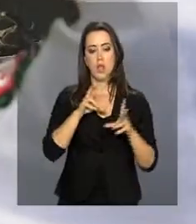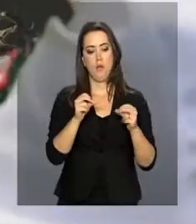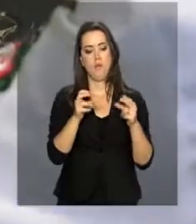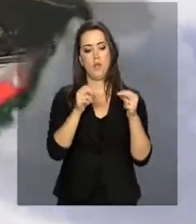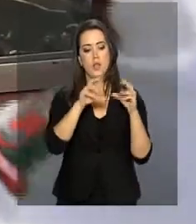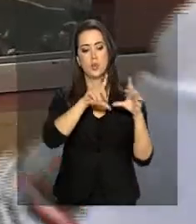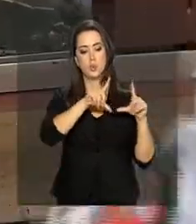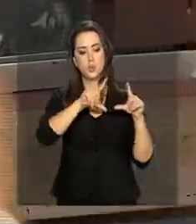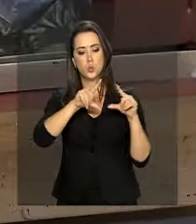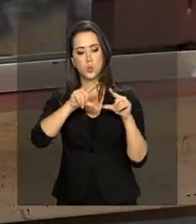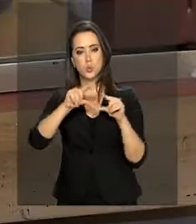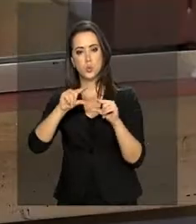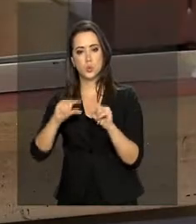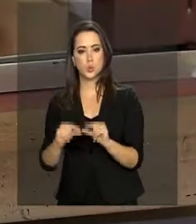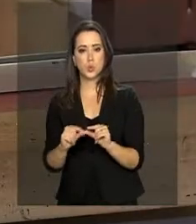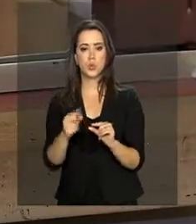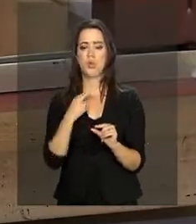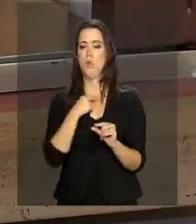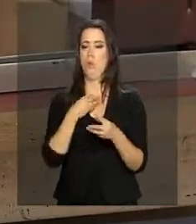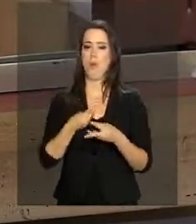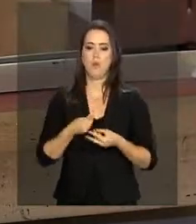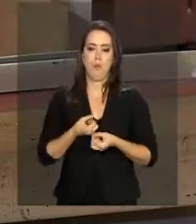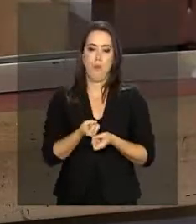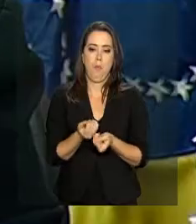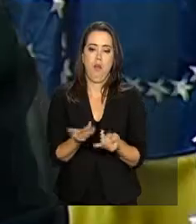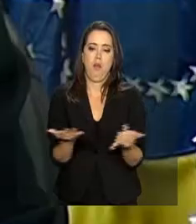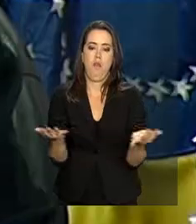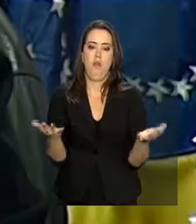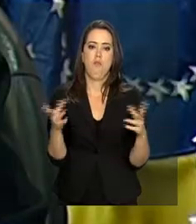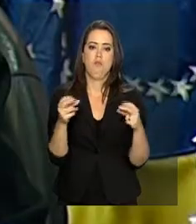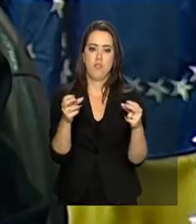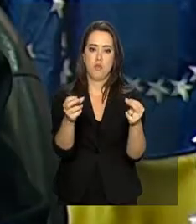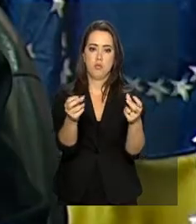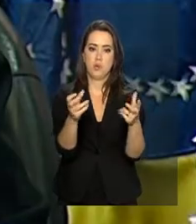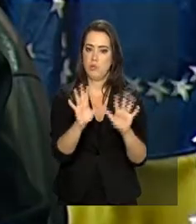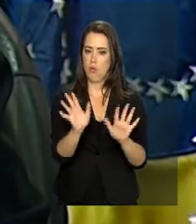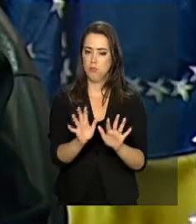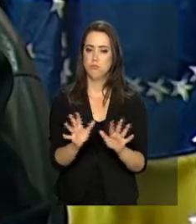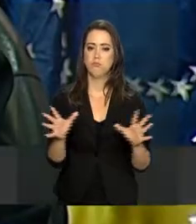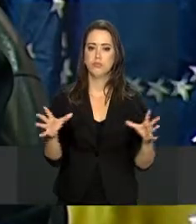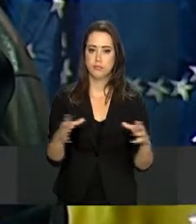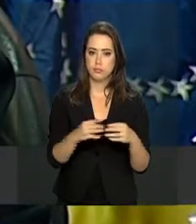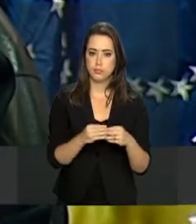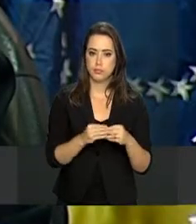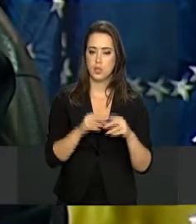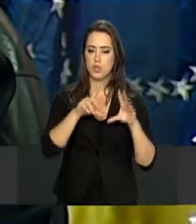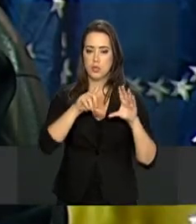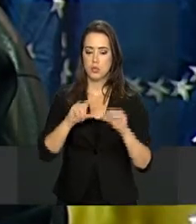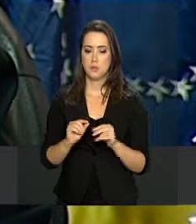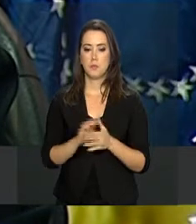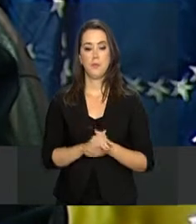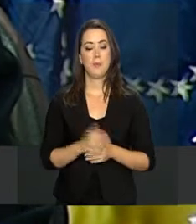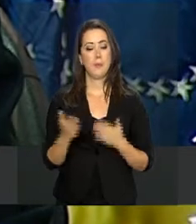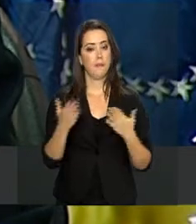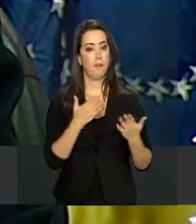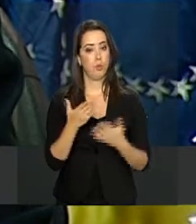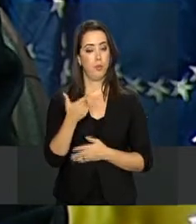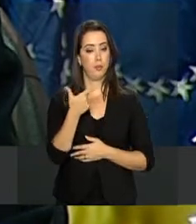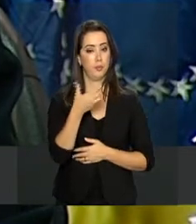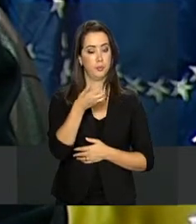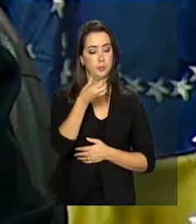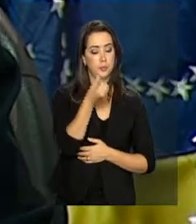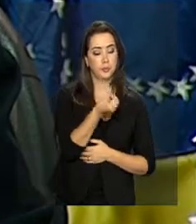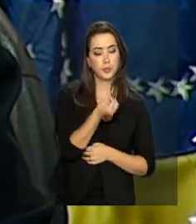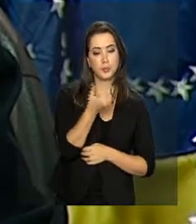suprimida e não transmitam o vírus nós saímos comparando no ano de 2016 para 17